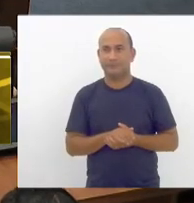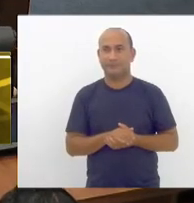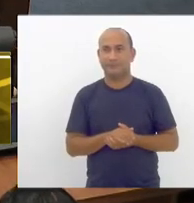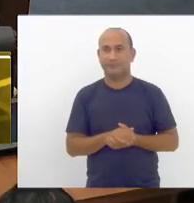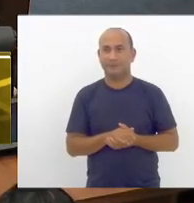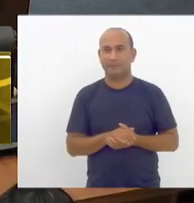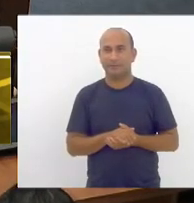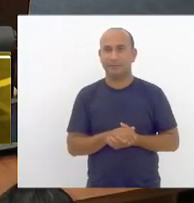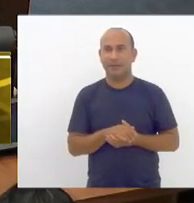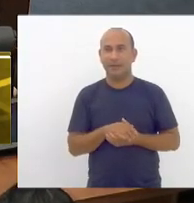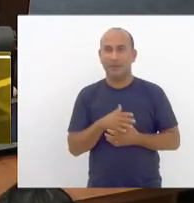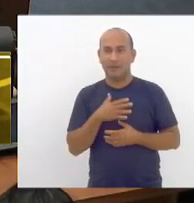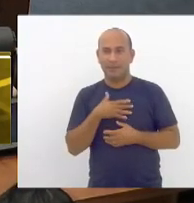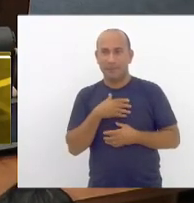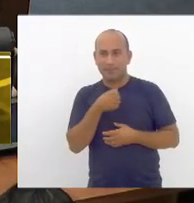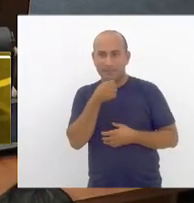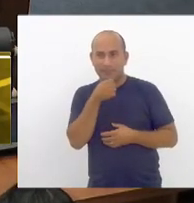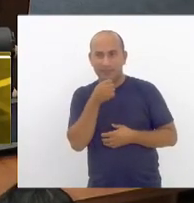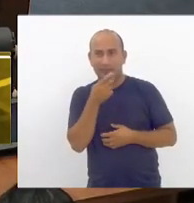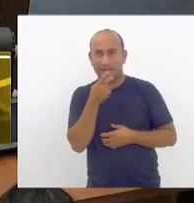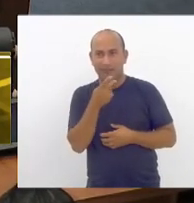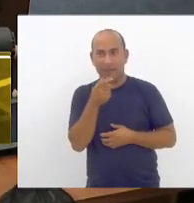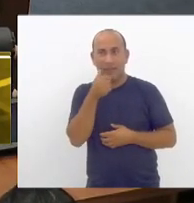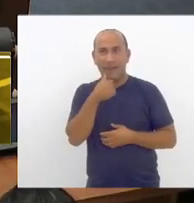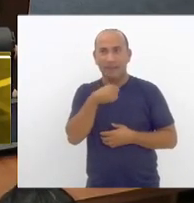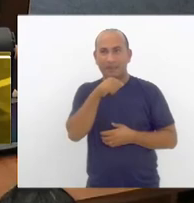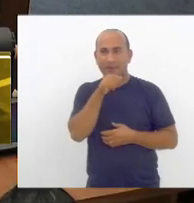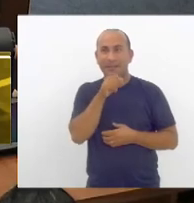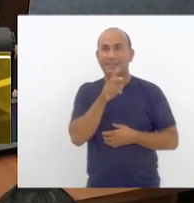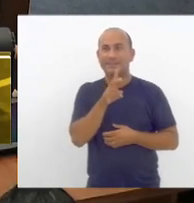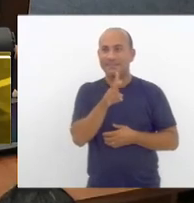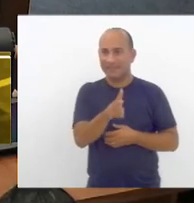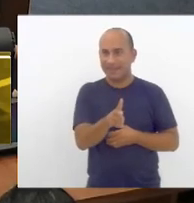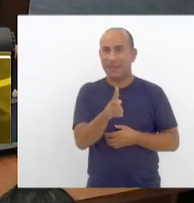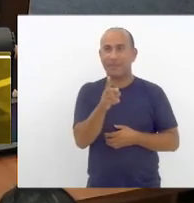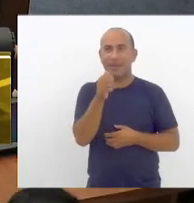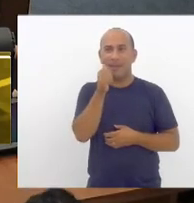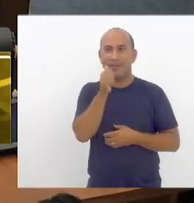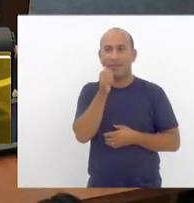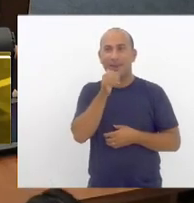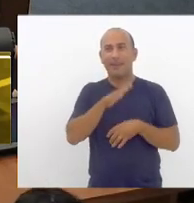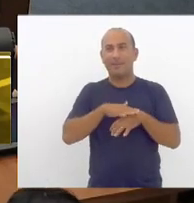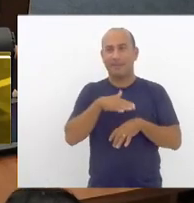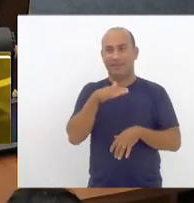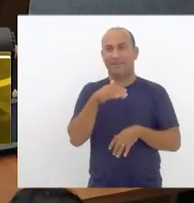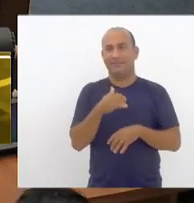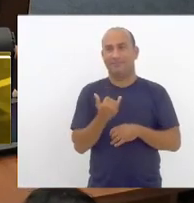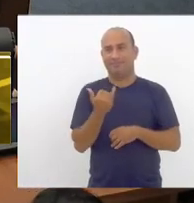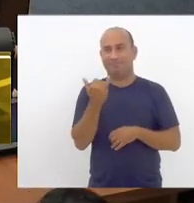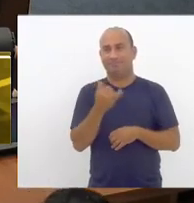aqui no meu microfone por favor as mães têm sempre precedência e as mulheres mais ainda